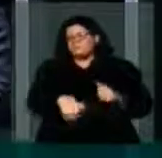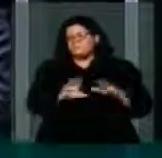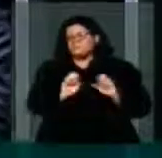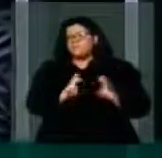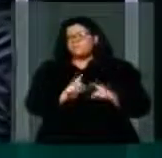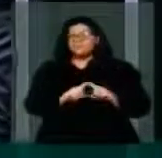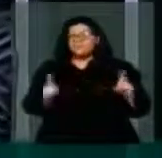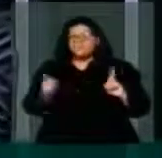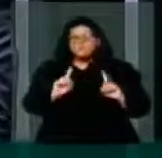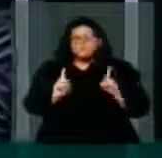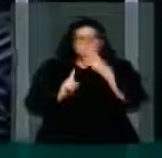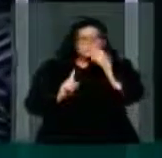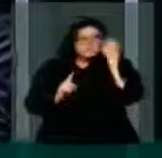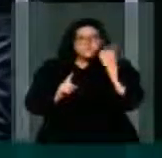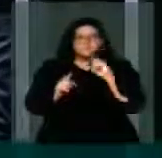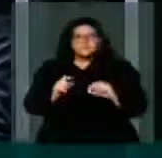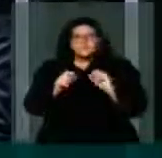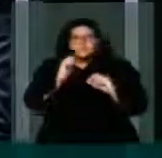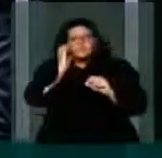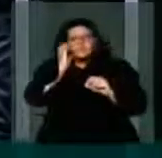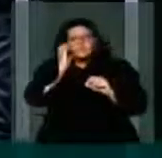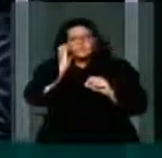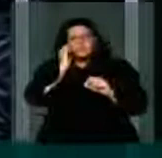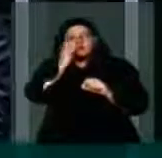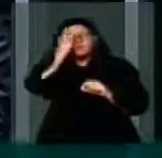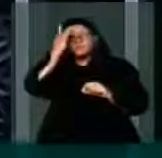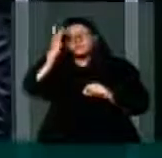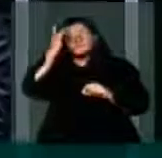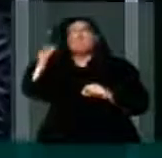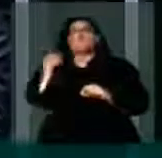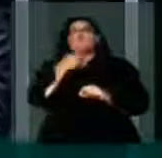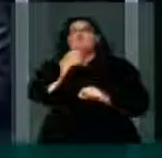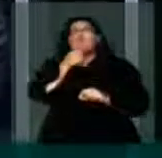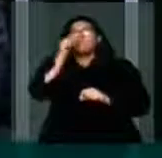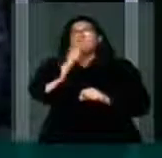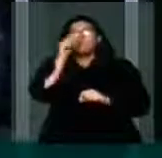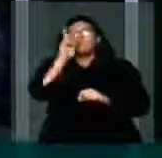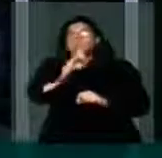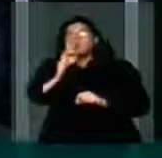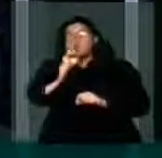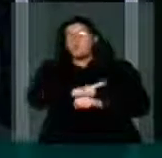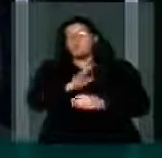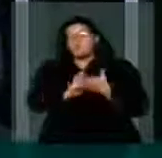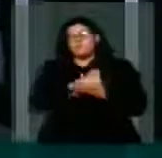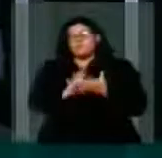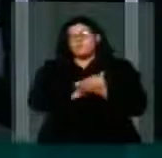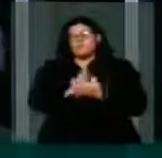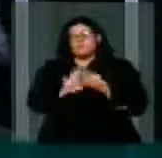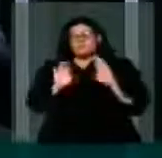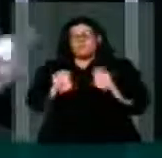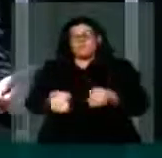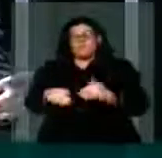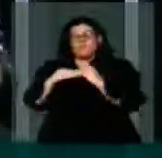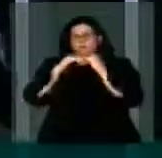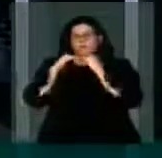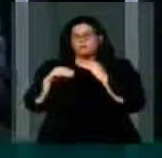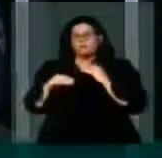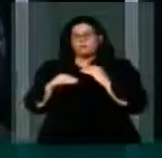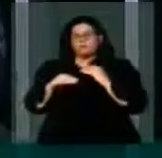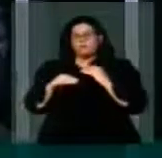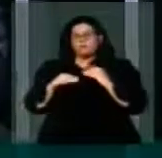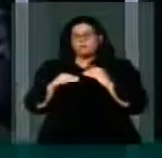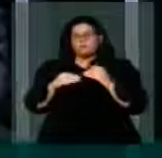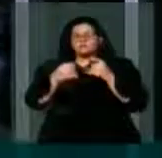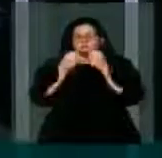isso é fruto da ganância, isso é fruto de homens e mulheres que não olham o bem comum, mas querem enriquecer de forma ilícita. E como